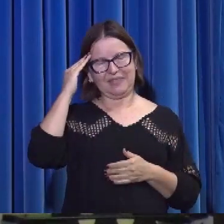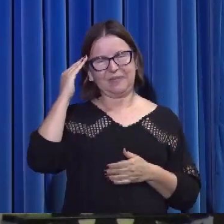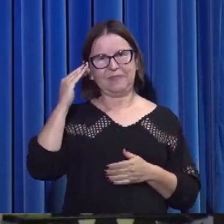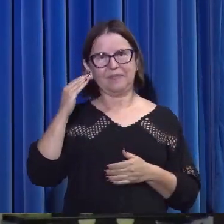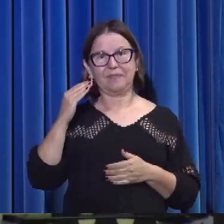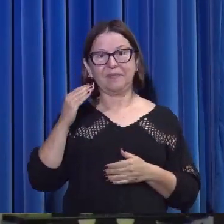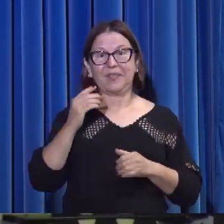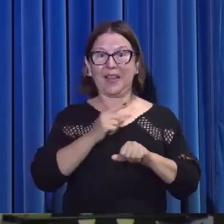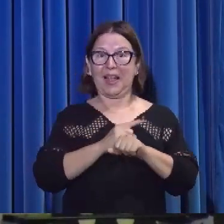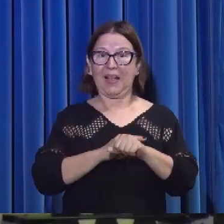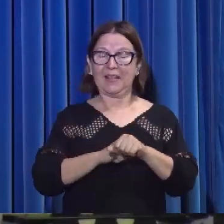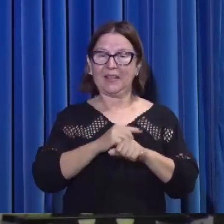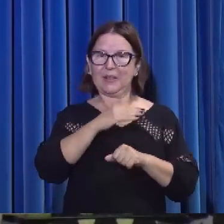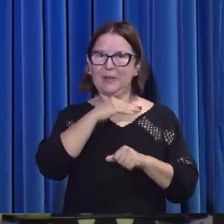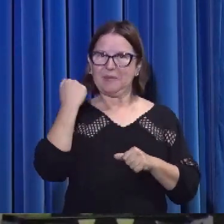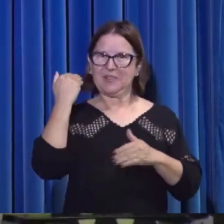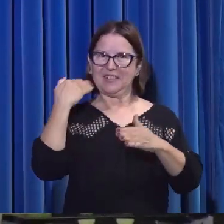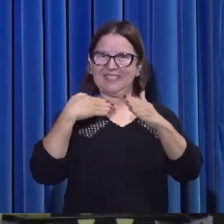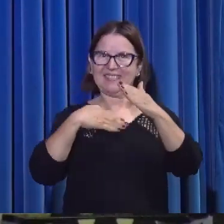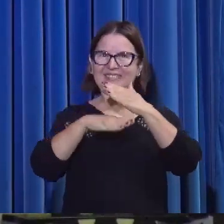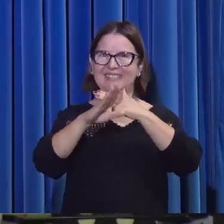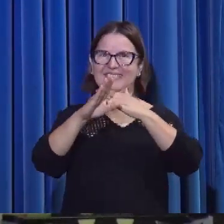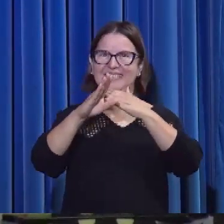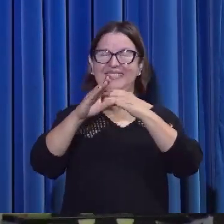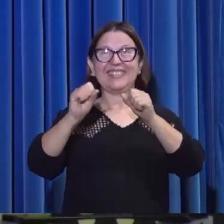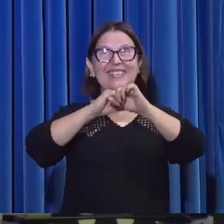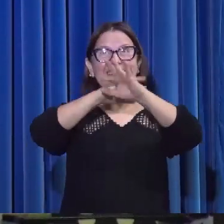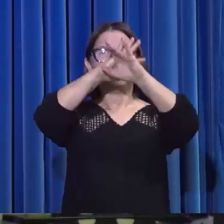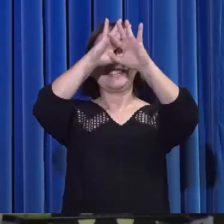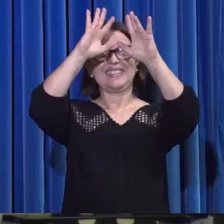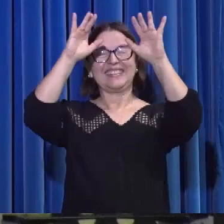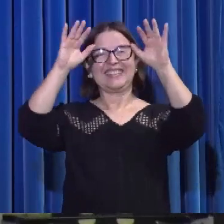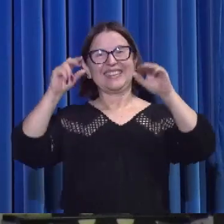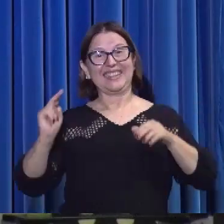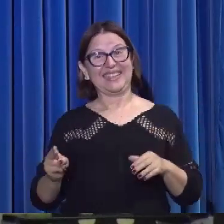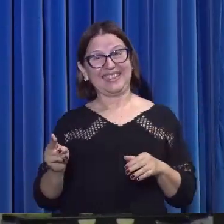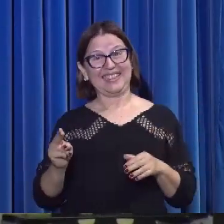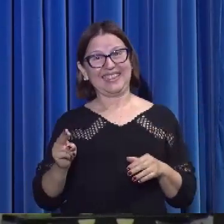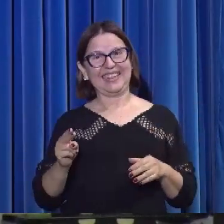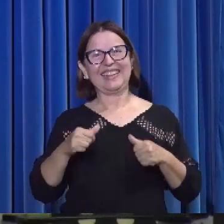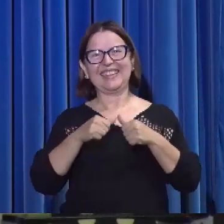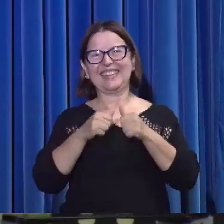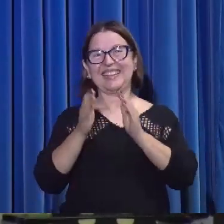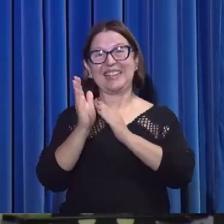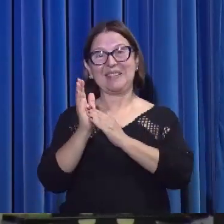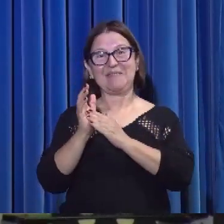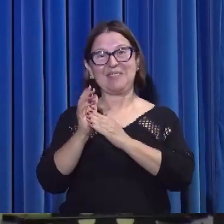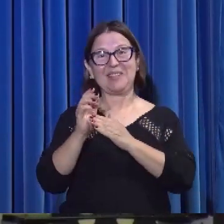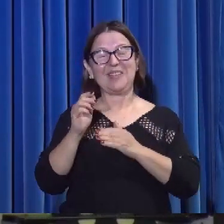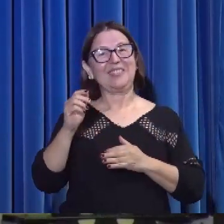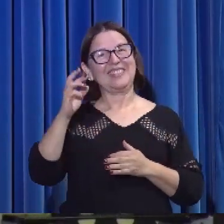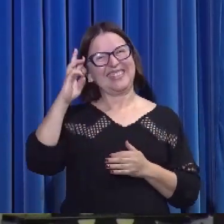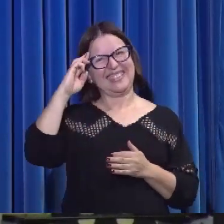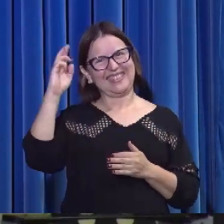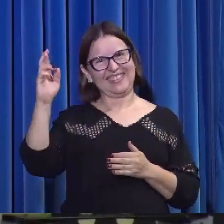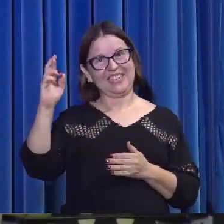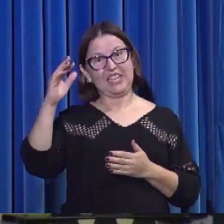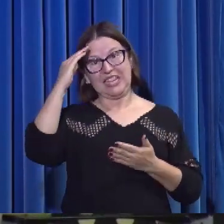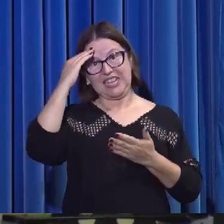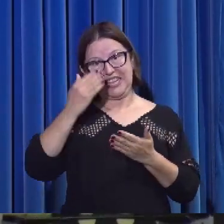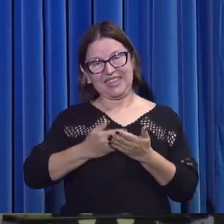passar deste mundo para a glória eterna está nas mãos do seu Senhor. Crendo nessa verdade,